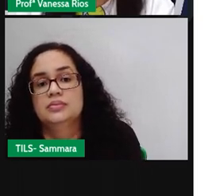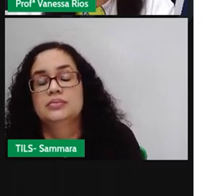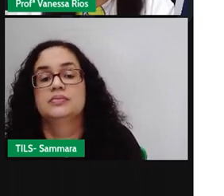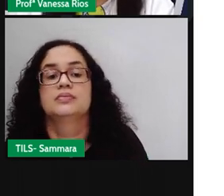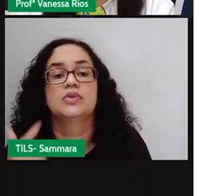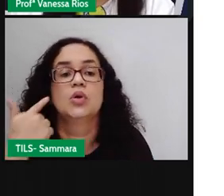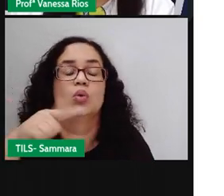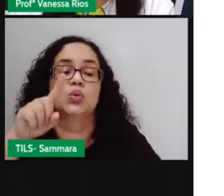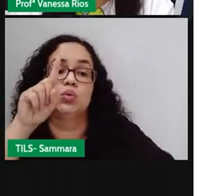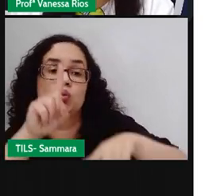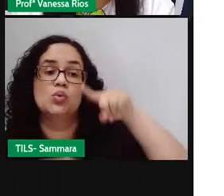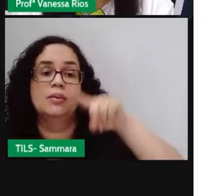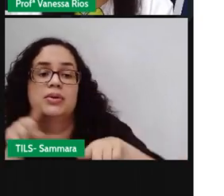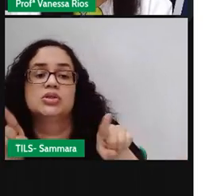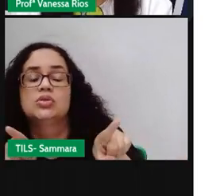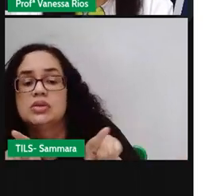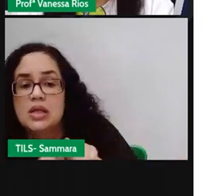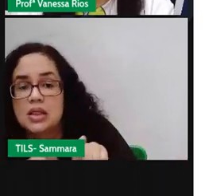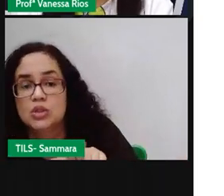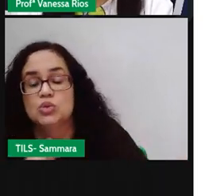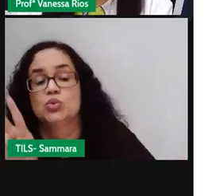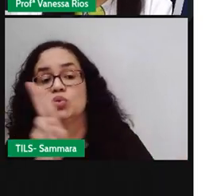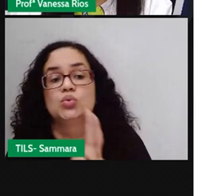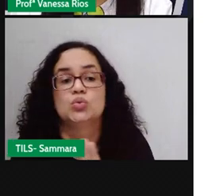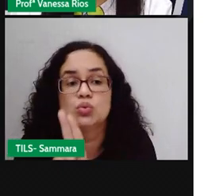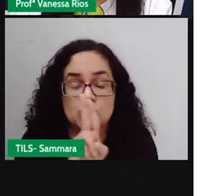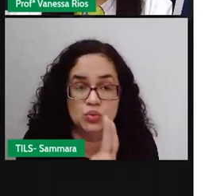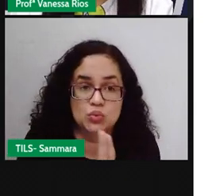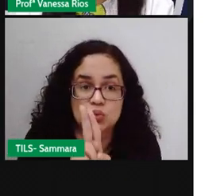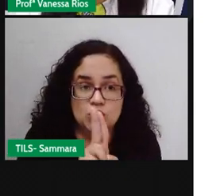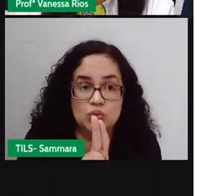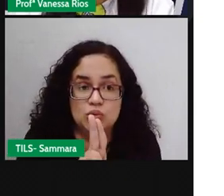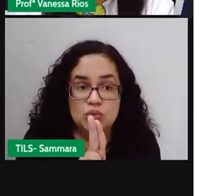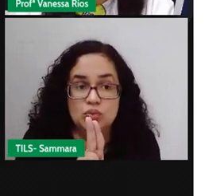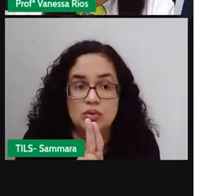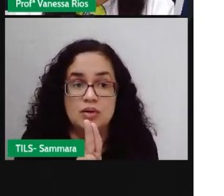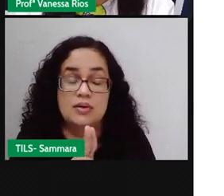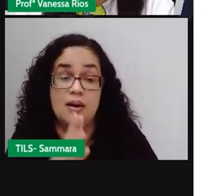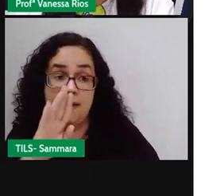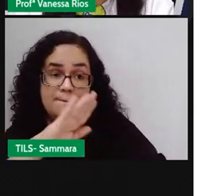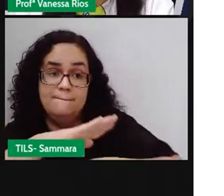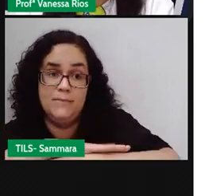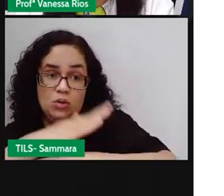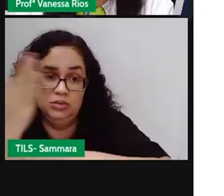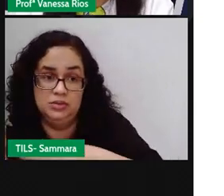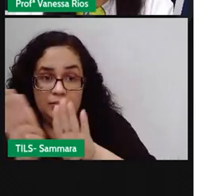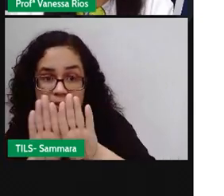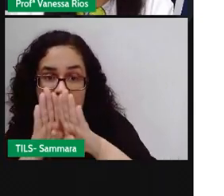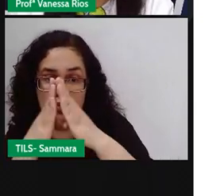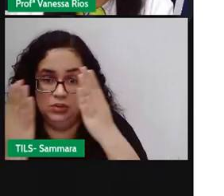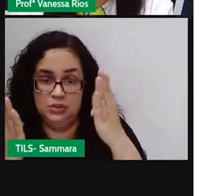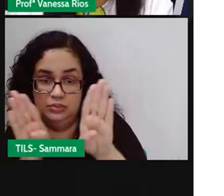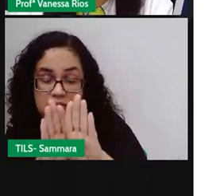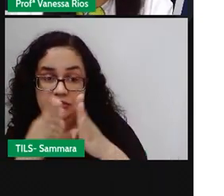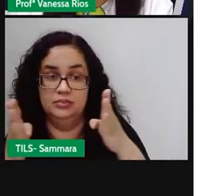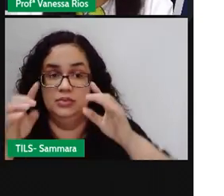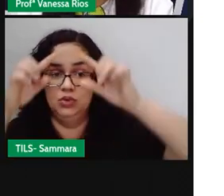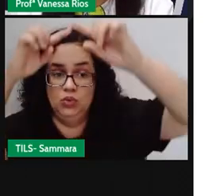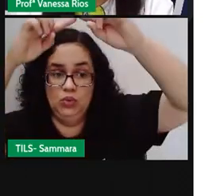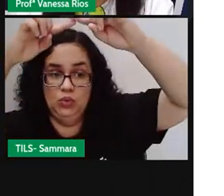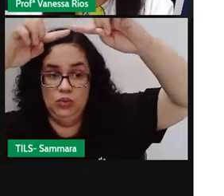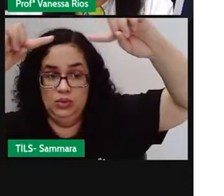E esse outro objeto também utilizado aí na construção, a porta. Olha